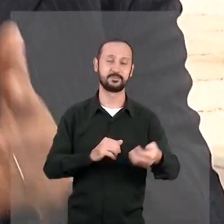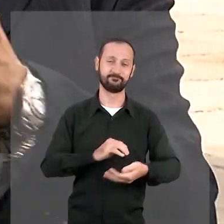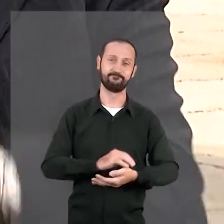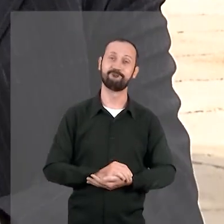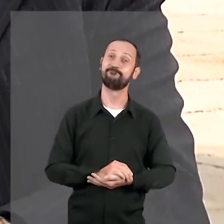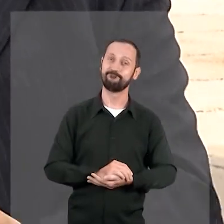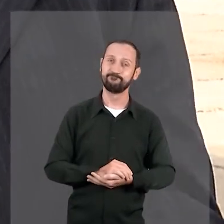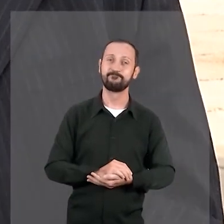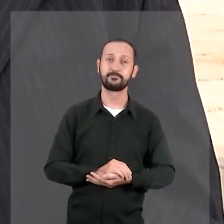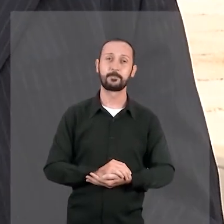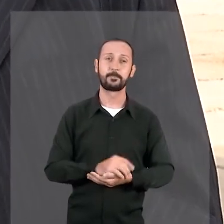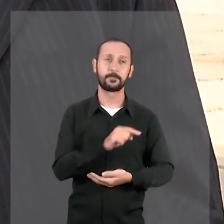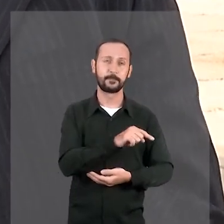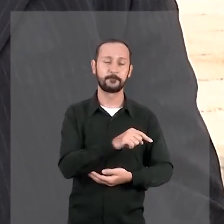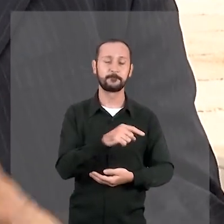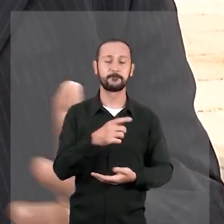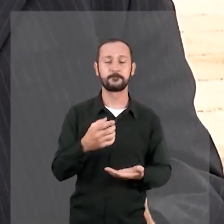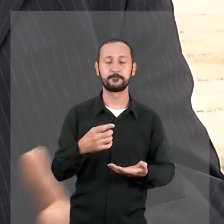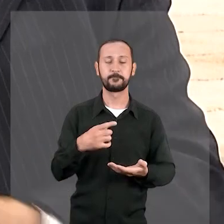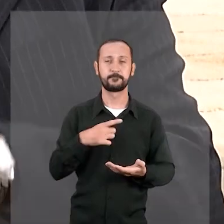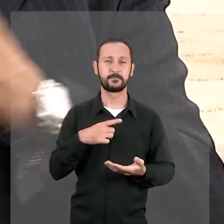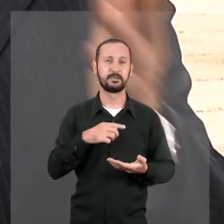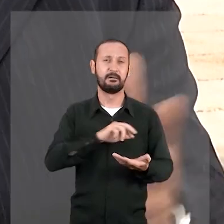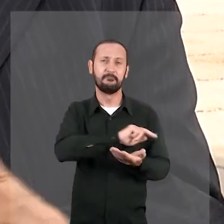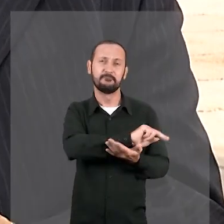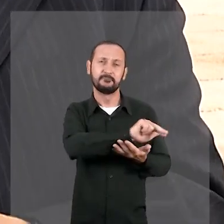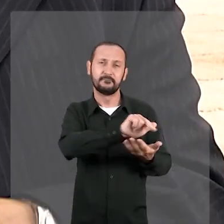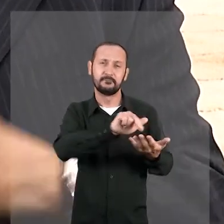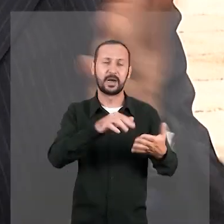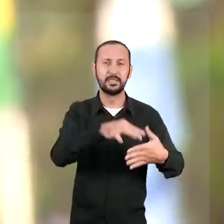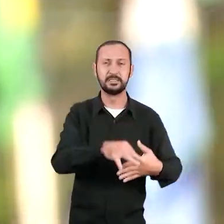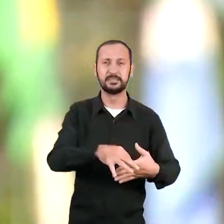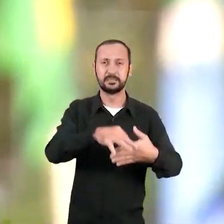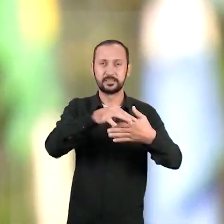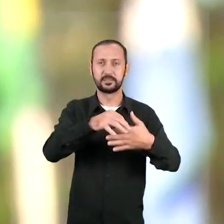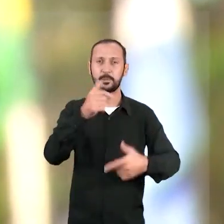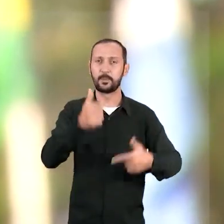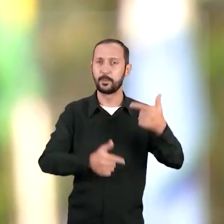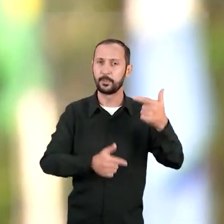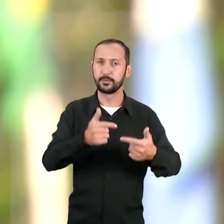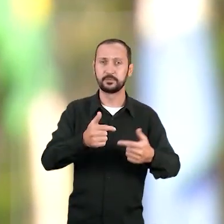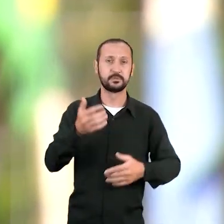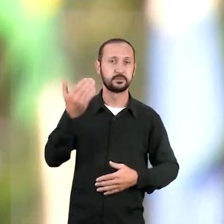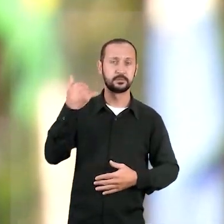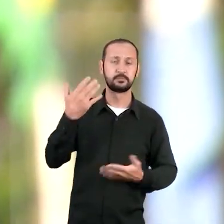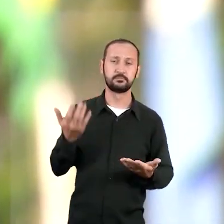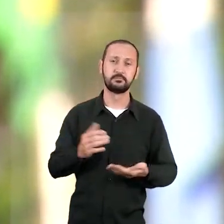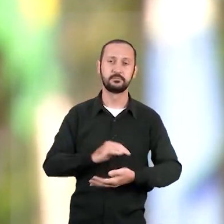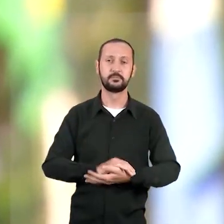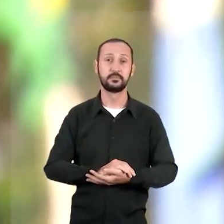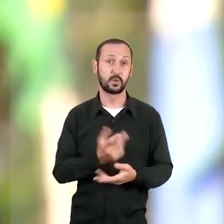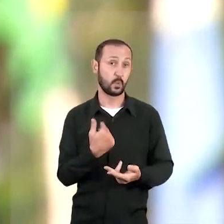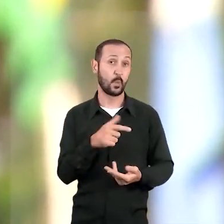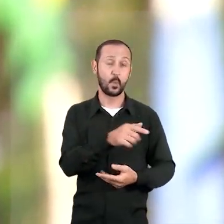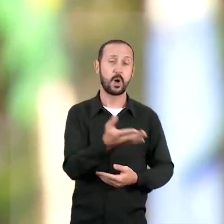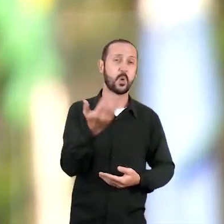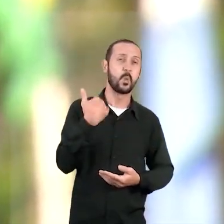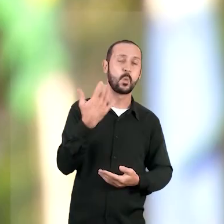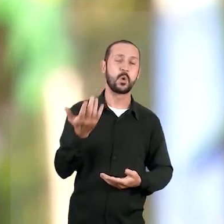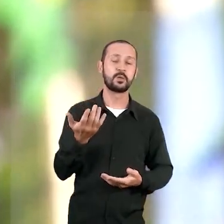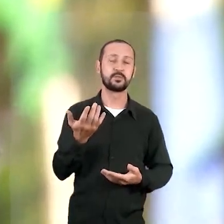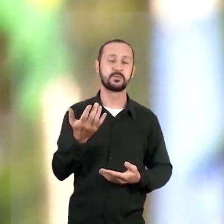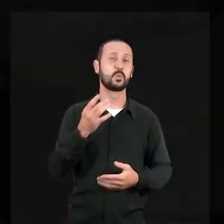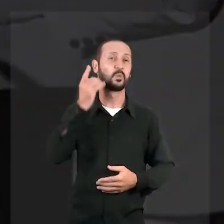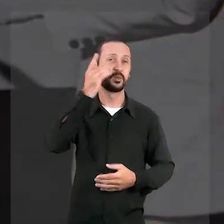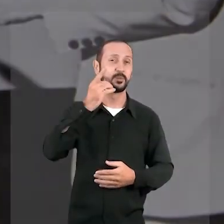deputados da Arena, tá? Da qual fizeram parte várias lideranças políticas daquela época, inclusive o saudoso deputado